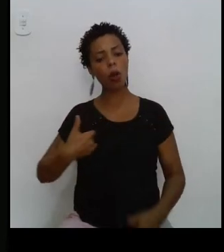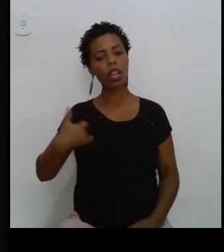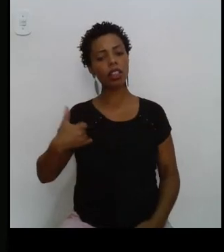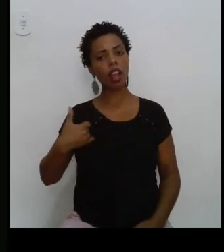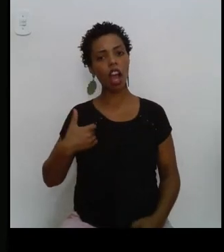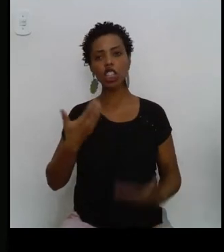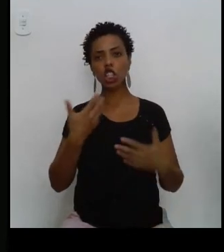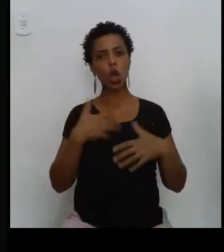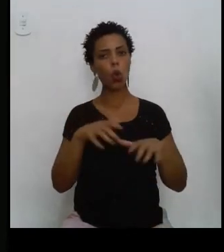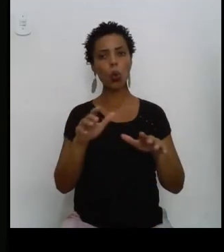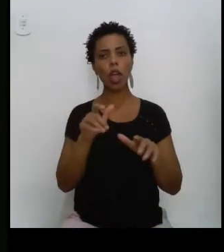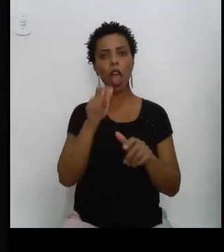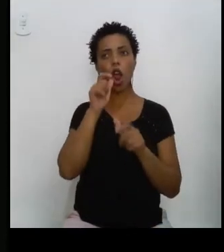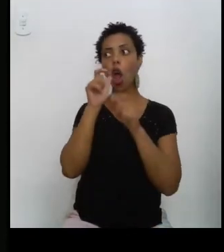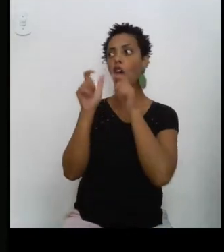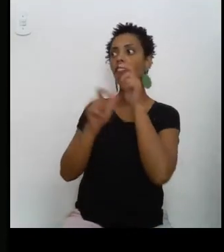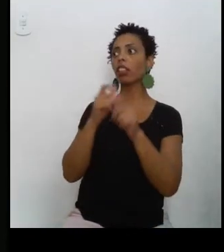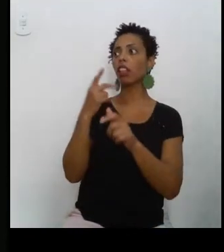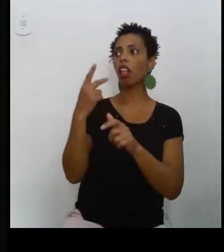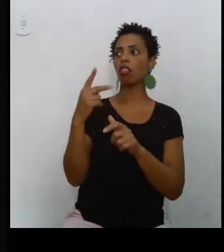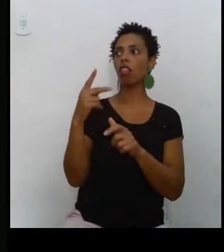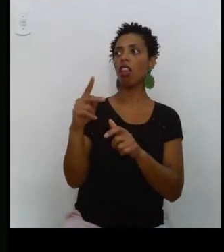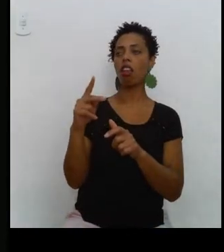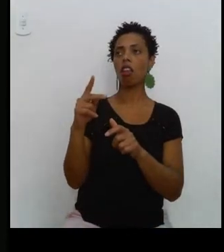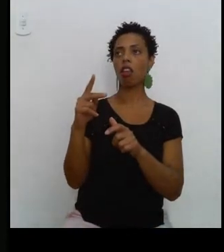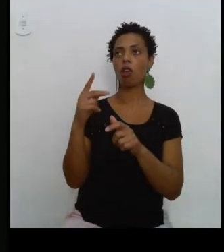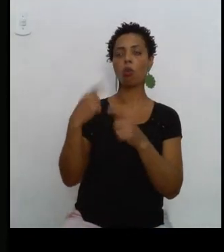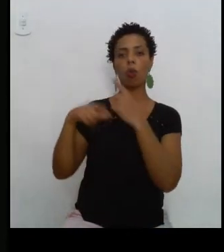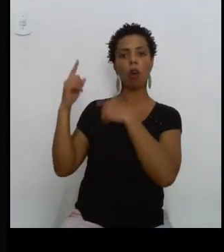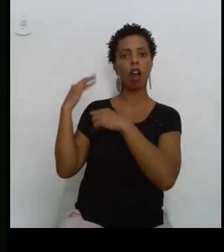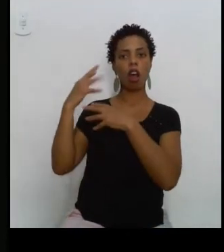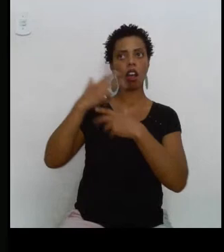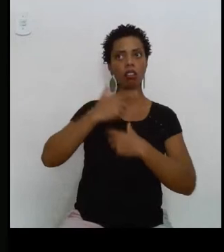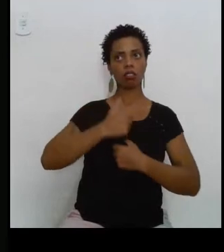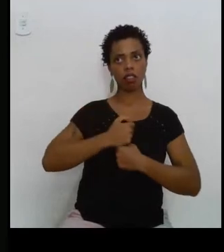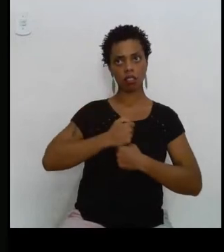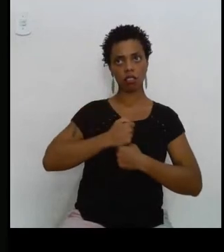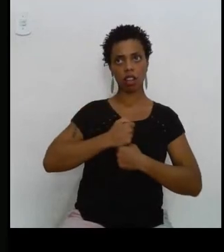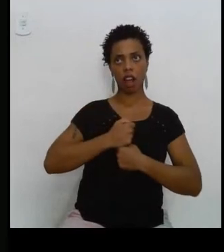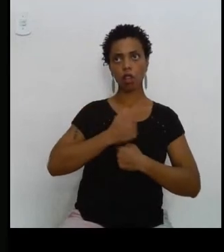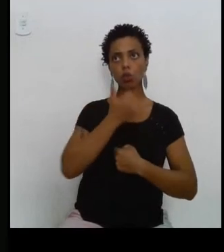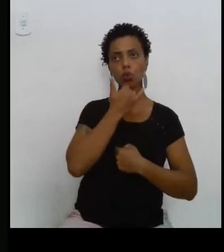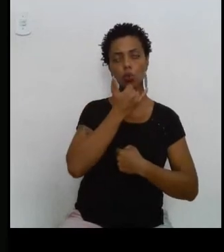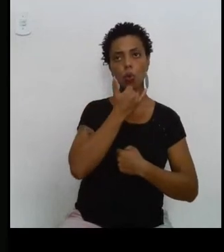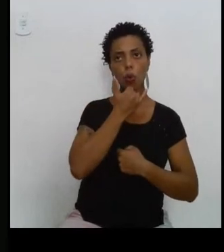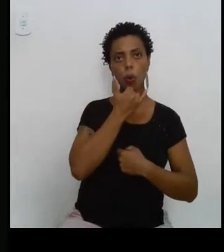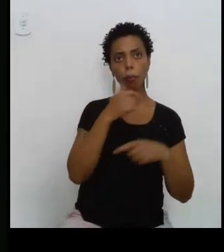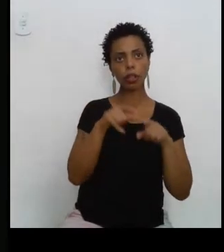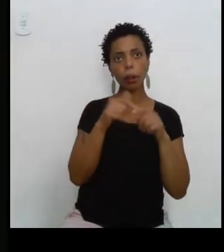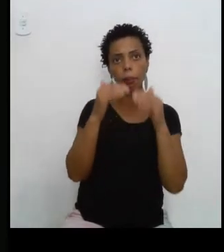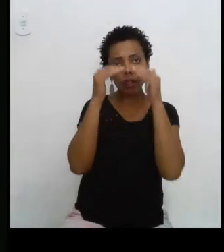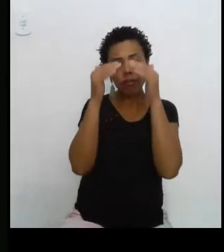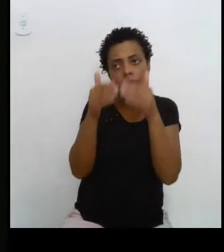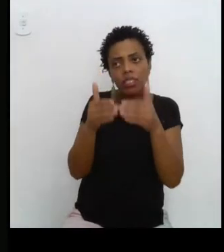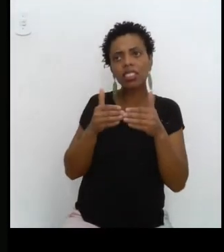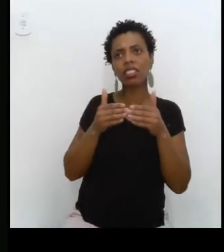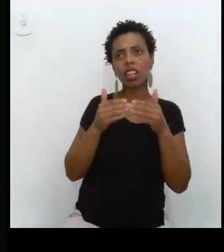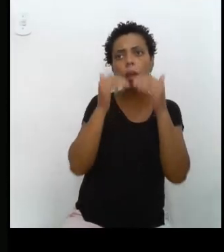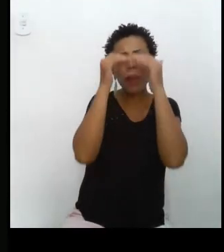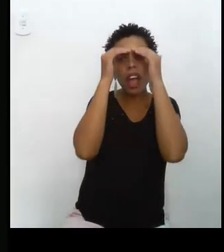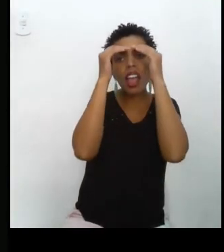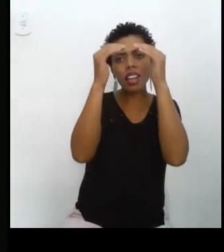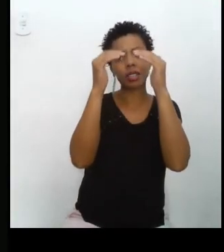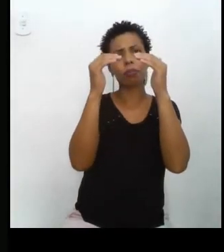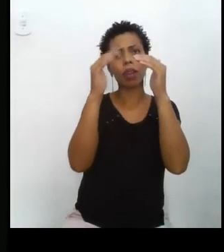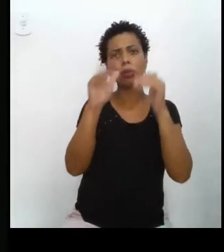ancestrais peço desculpa kkk eu peço licença Obá o todo respeito mas eu tô cansada de sentir que vocês acham que eu não